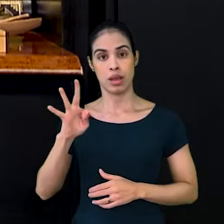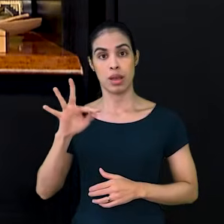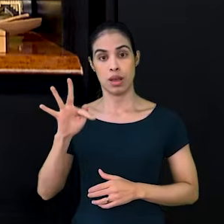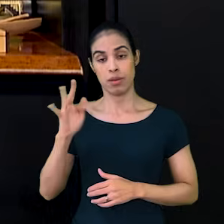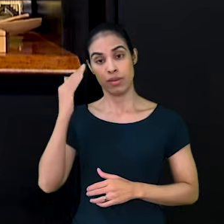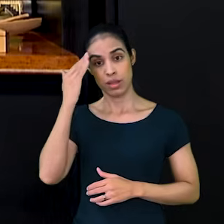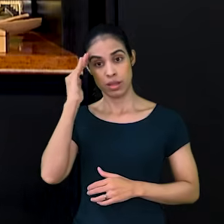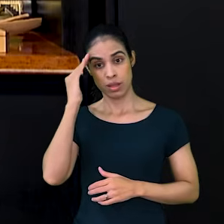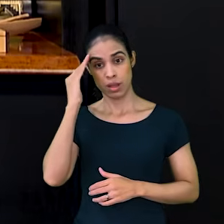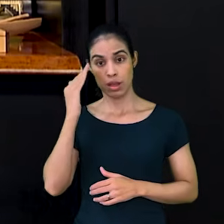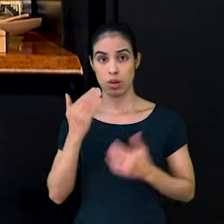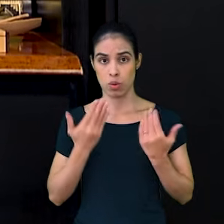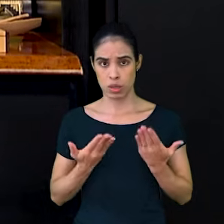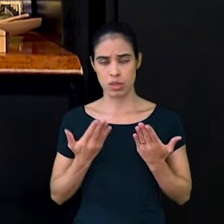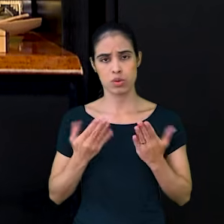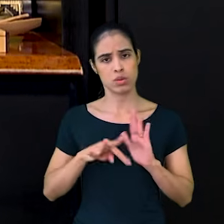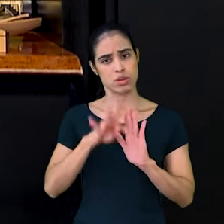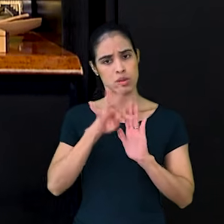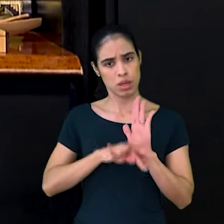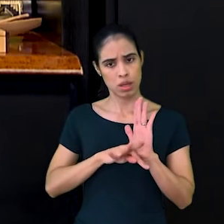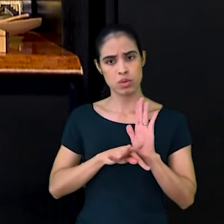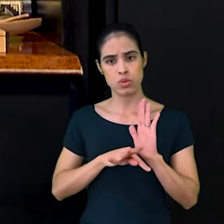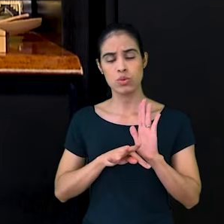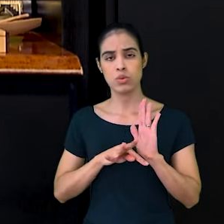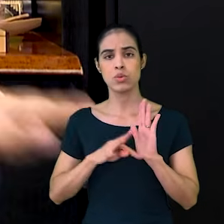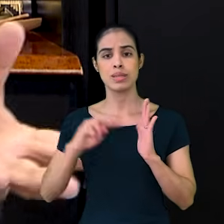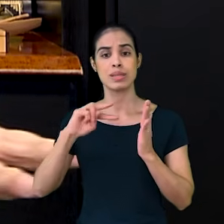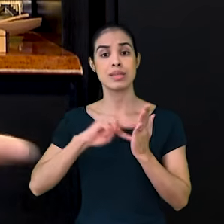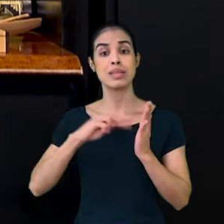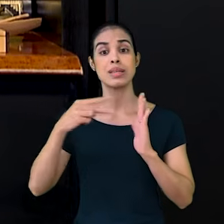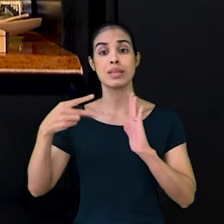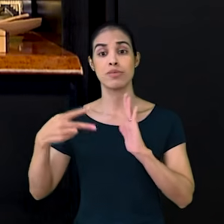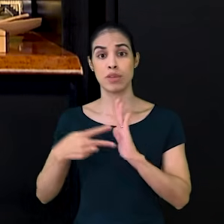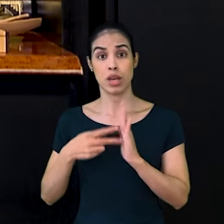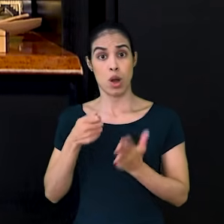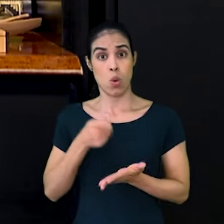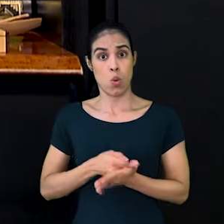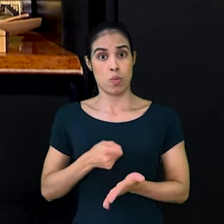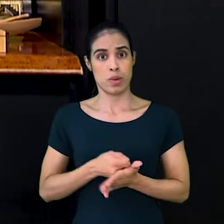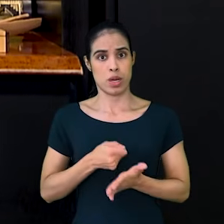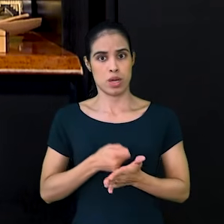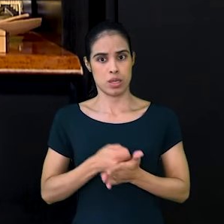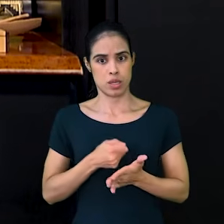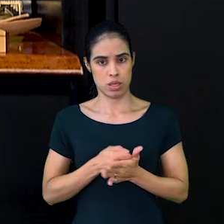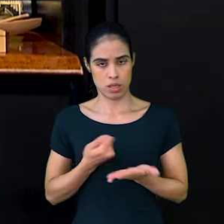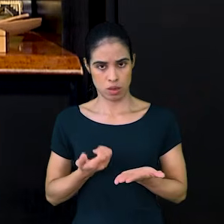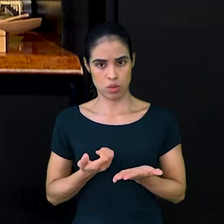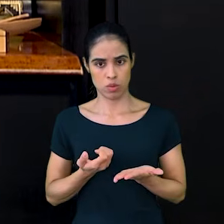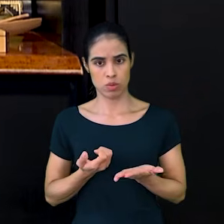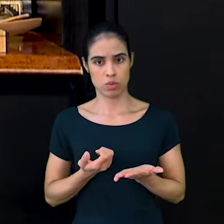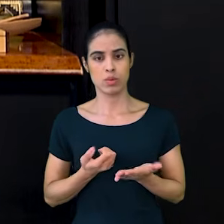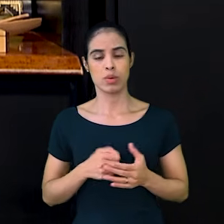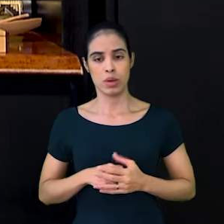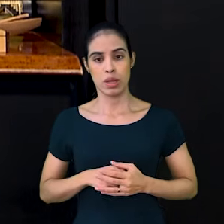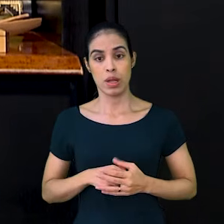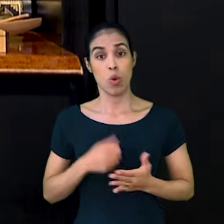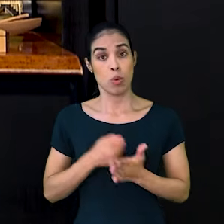Tribunal Federal entendeu que isso não era mera interpretação, que era, na verdade, a criação de uma obrigação jurídica não prevista em